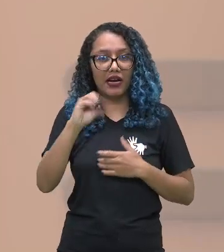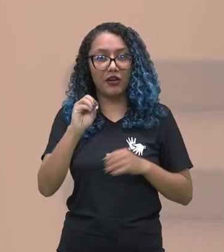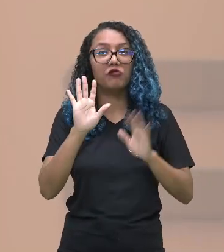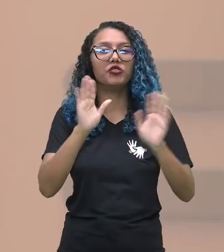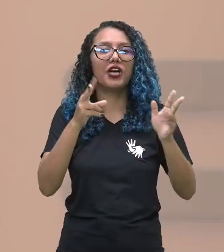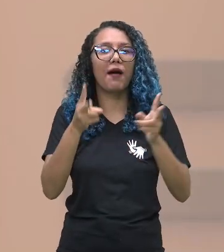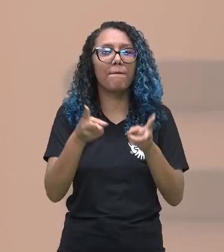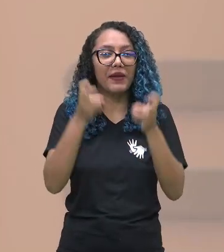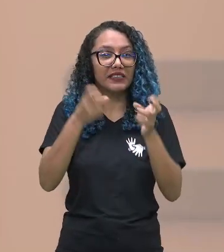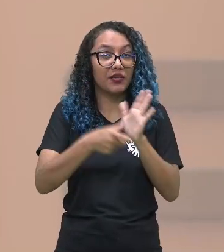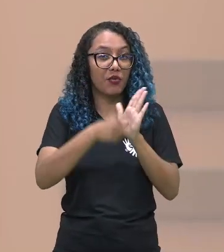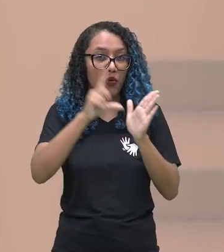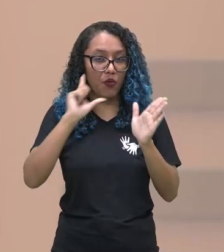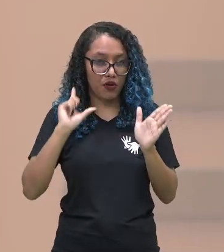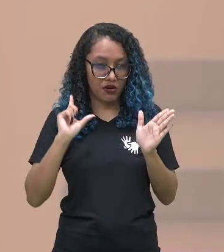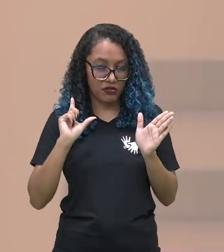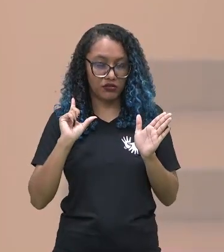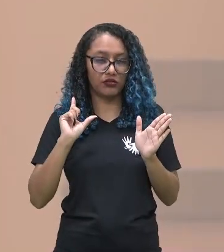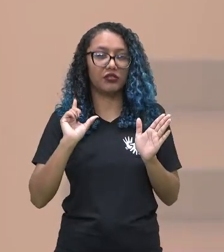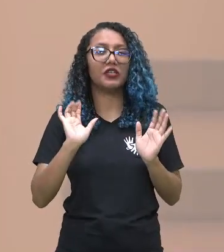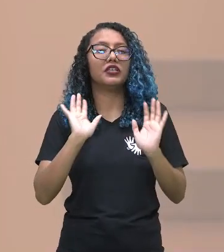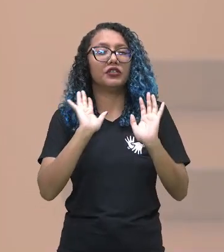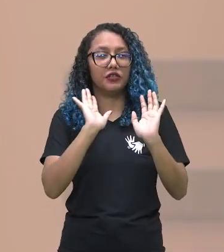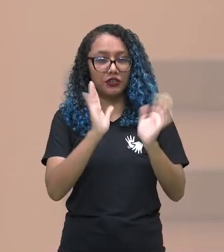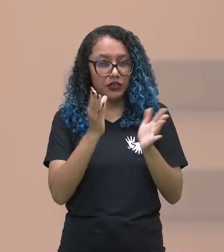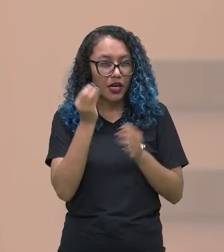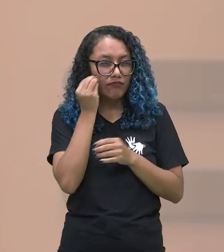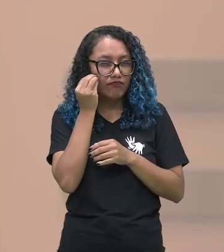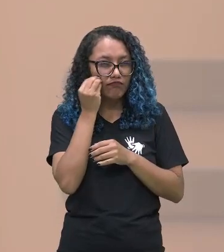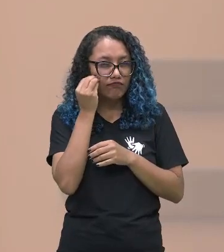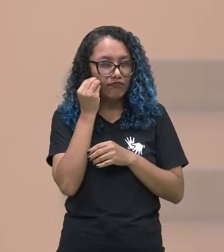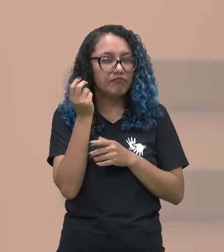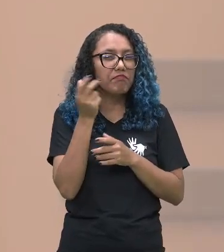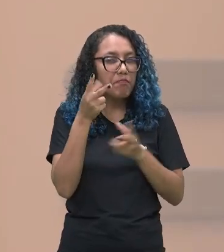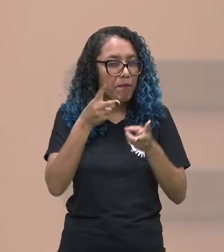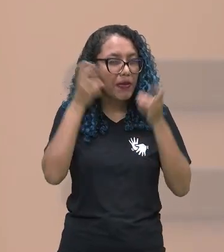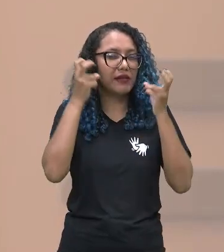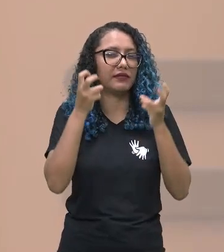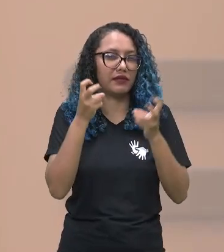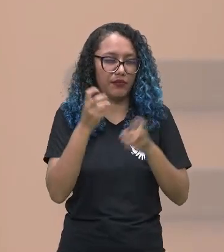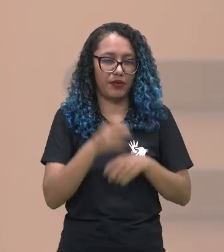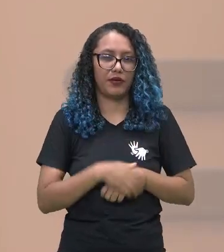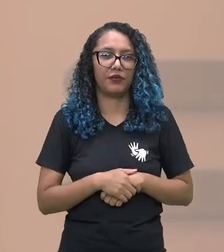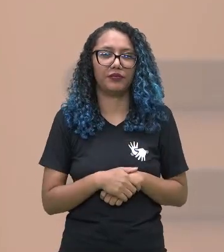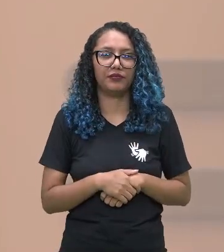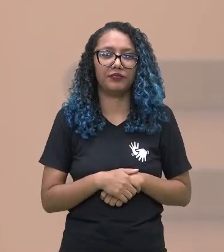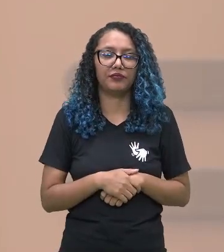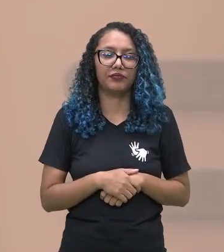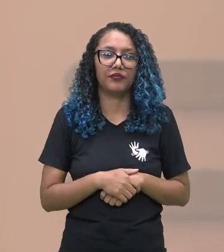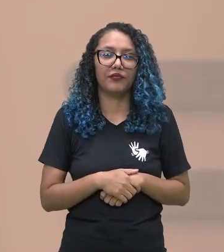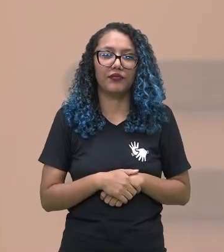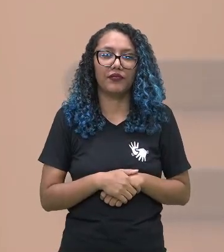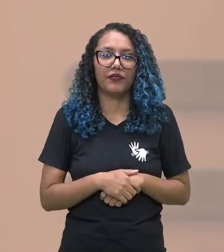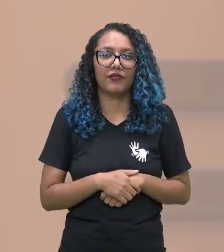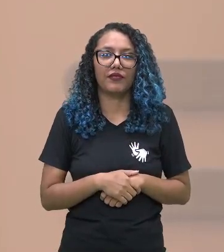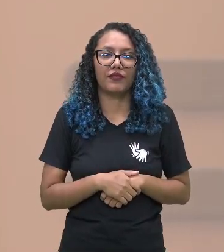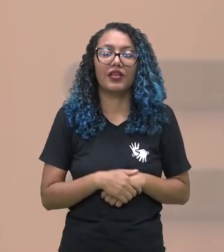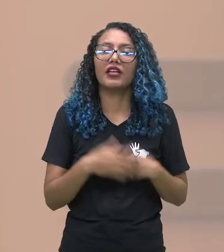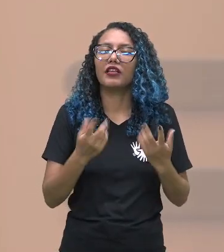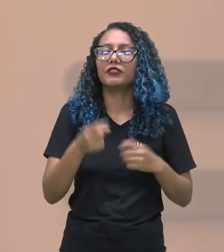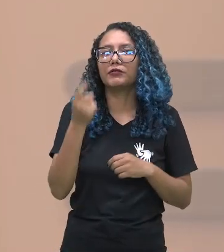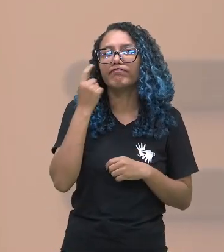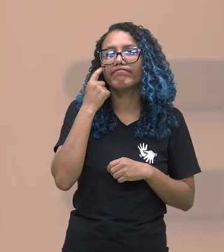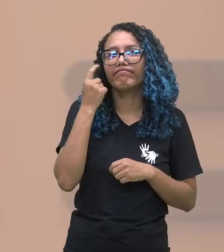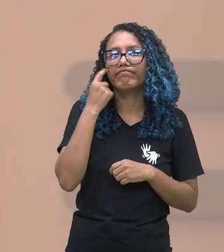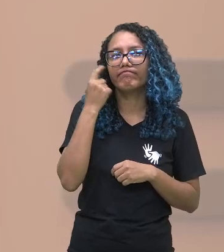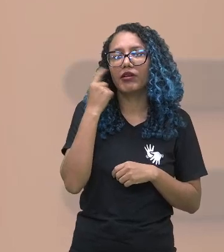assim, de modo bem forte, de modo bem presente no nosso dia a dia. E aí nós podemos perguntar, fazer